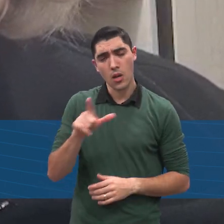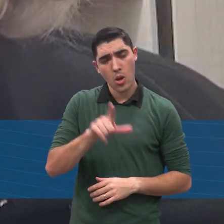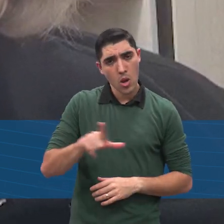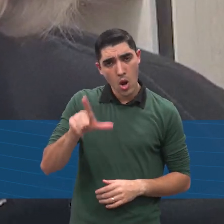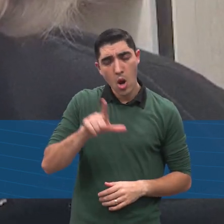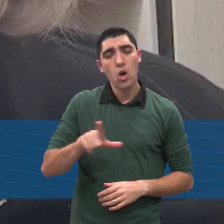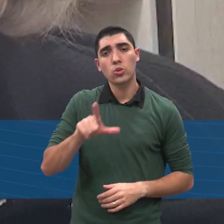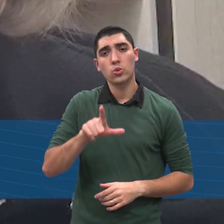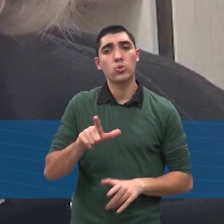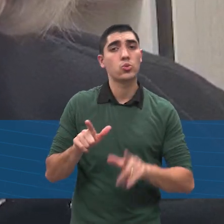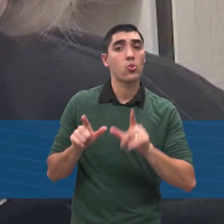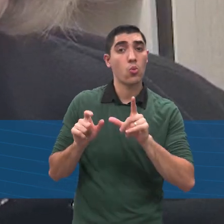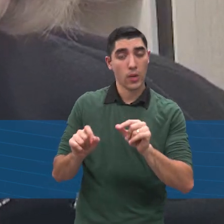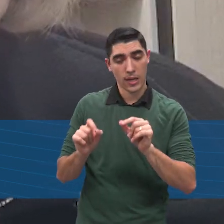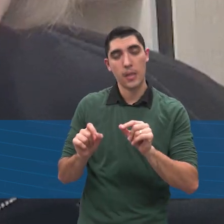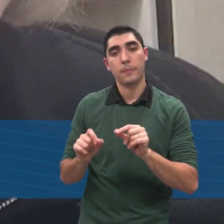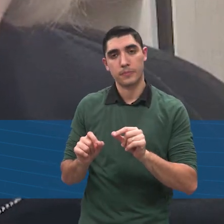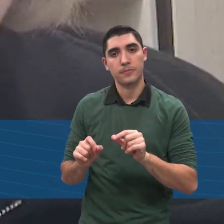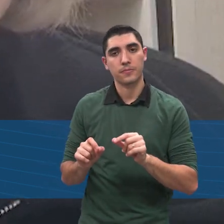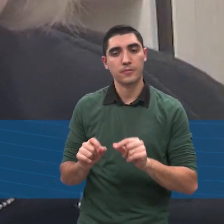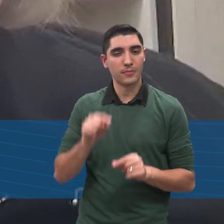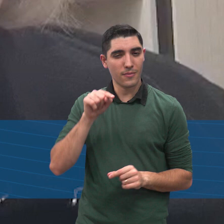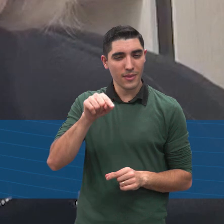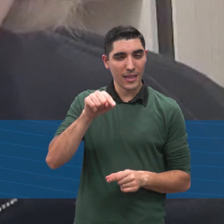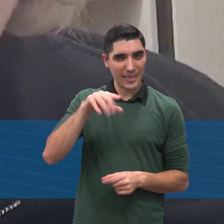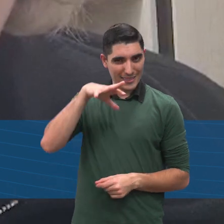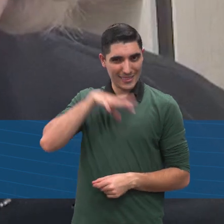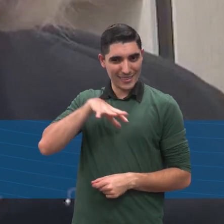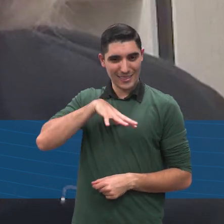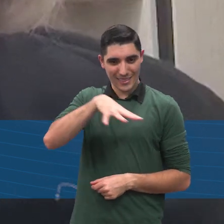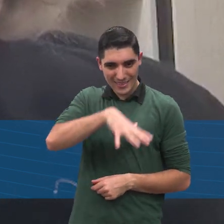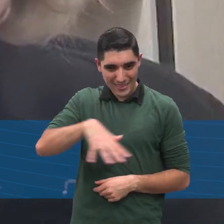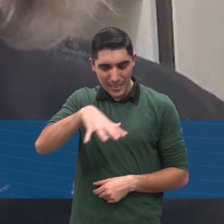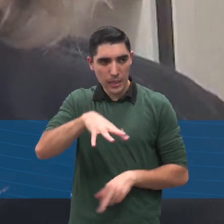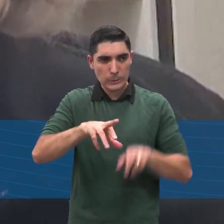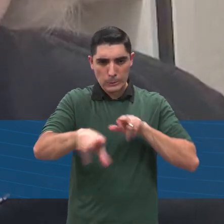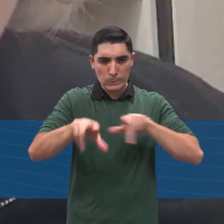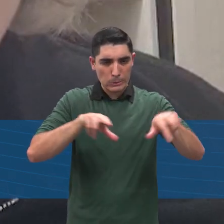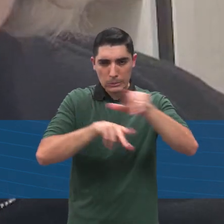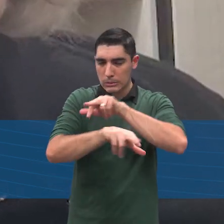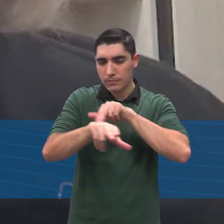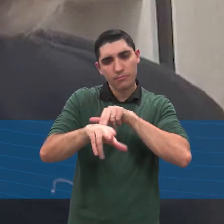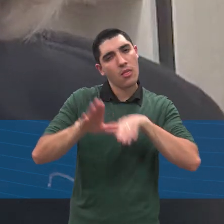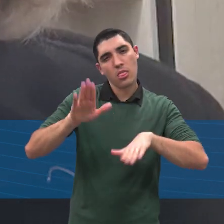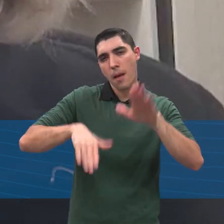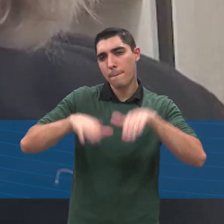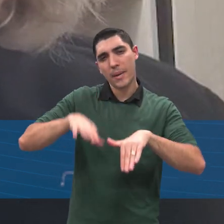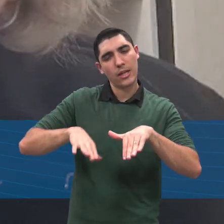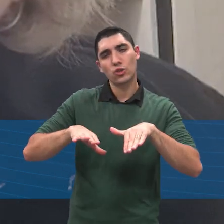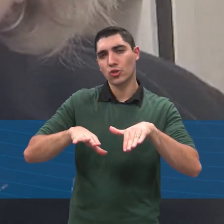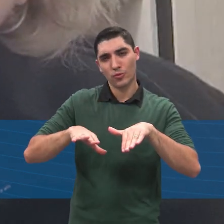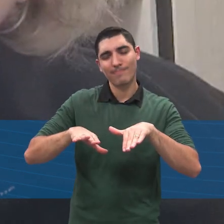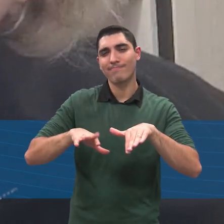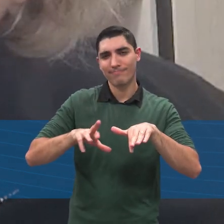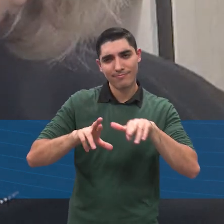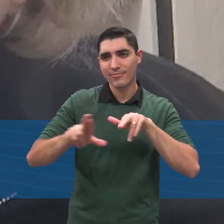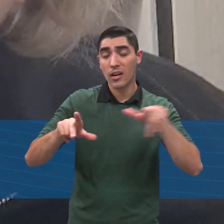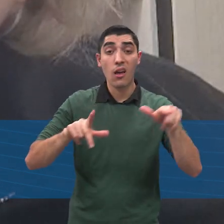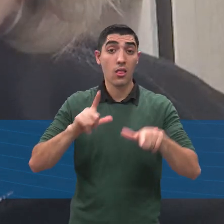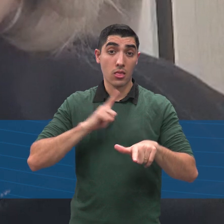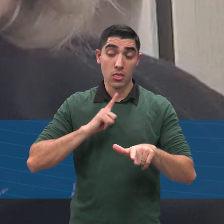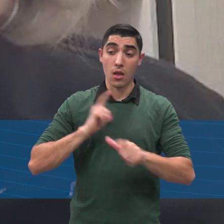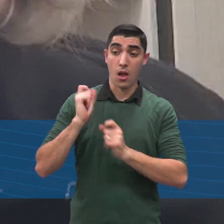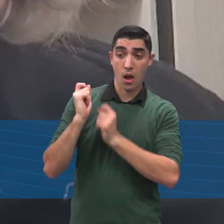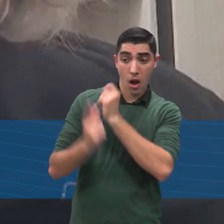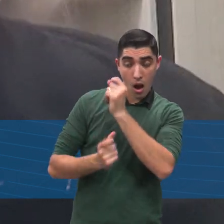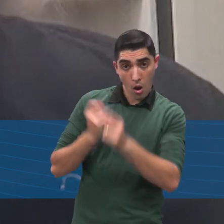nenhuma, a dinâmica urbana ela é muito diferenciada. Então, alguns